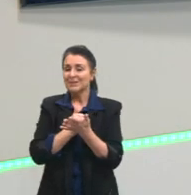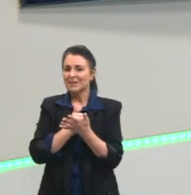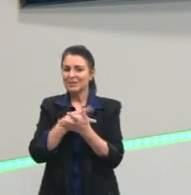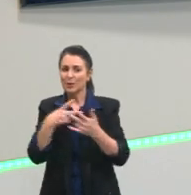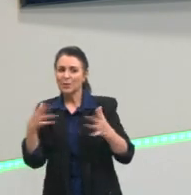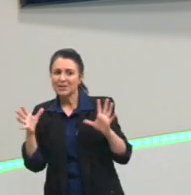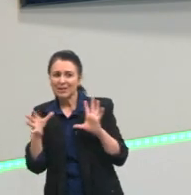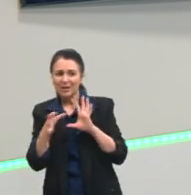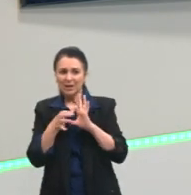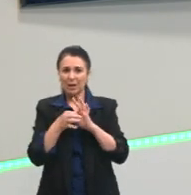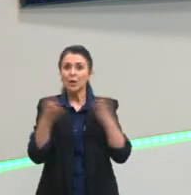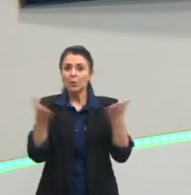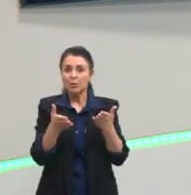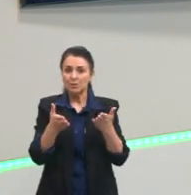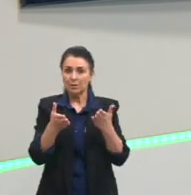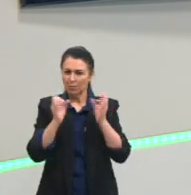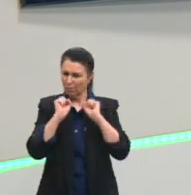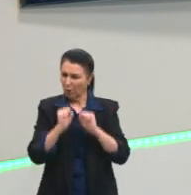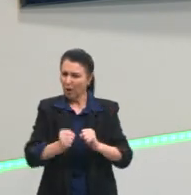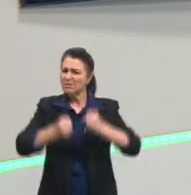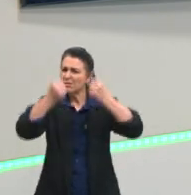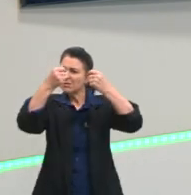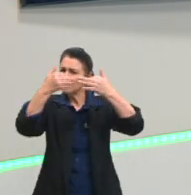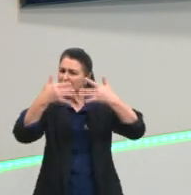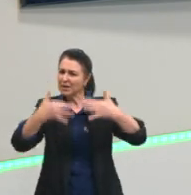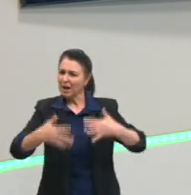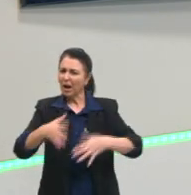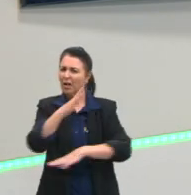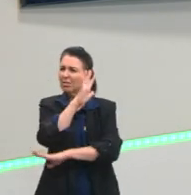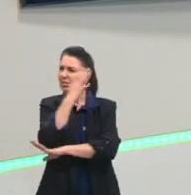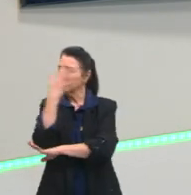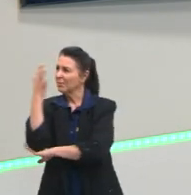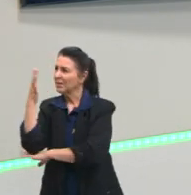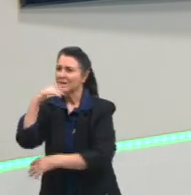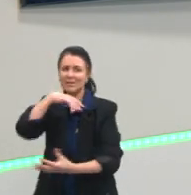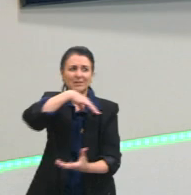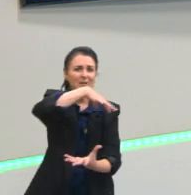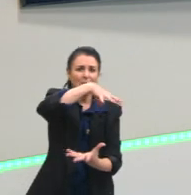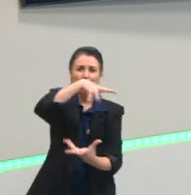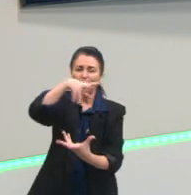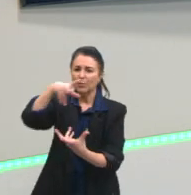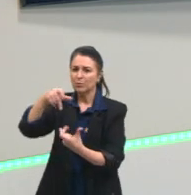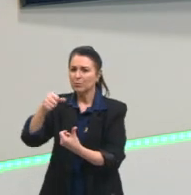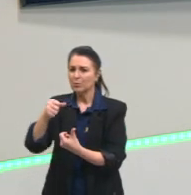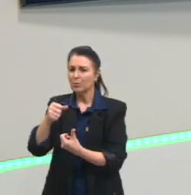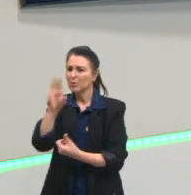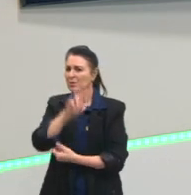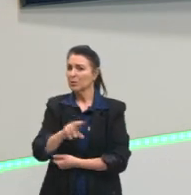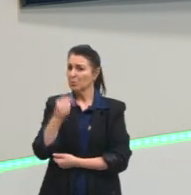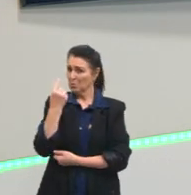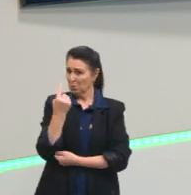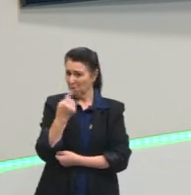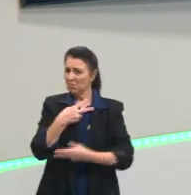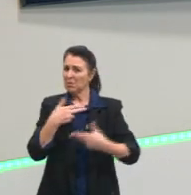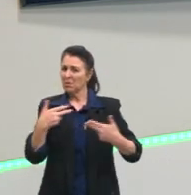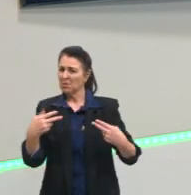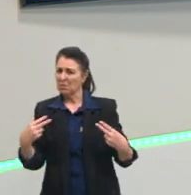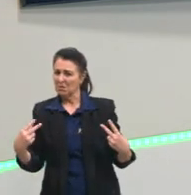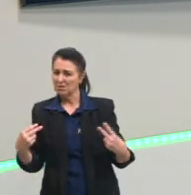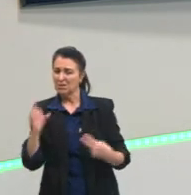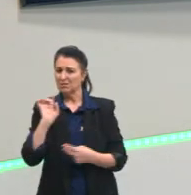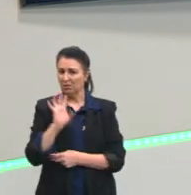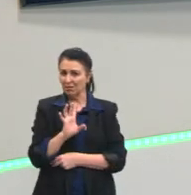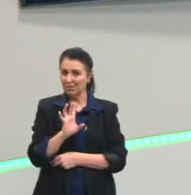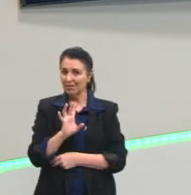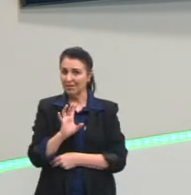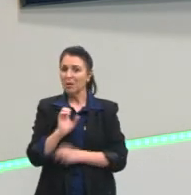explicar natureza é possível explicar o mundo a partir de um princípio unificador só que que vocês acham